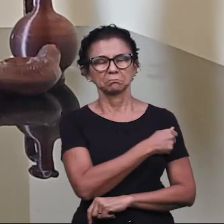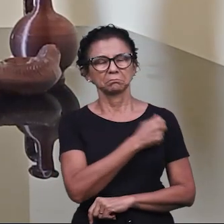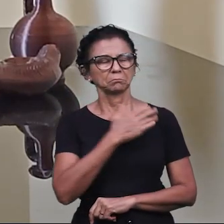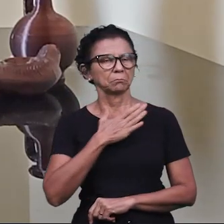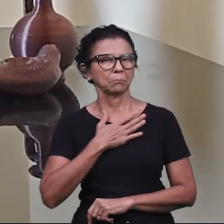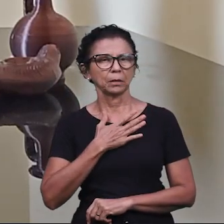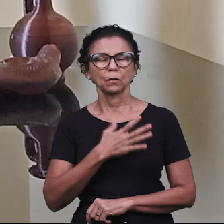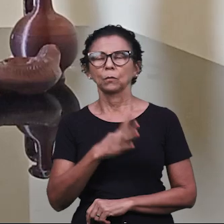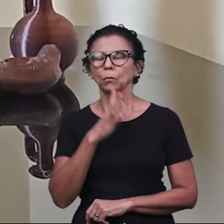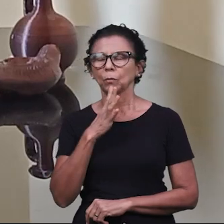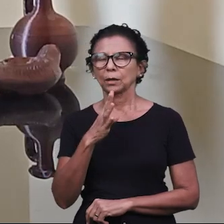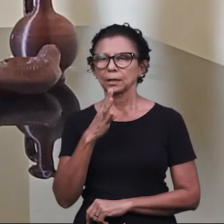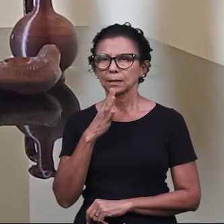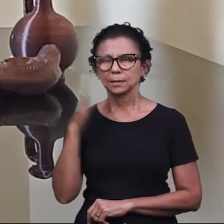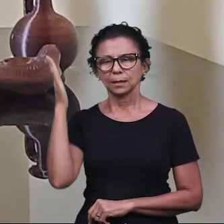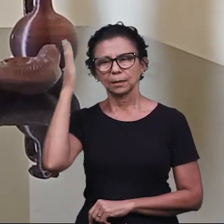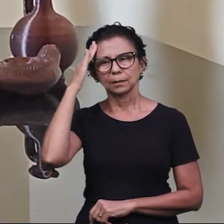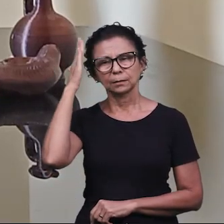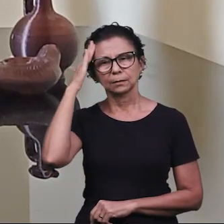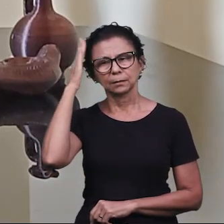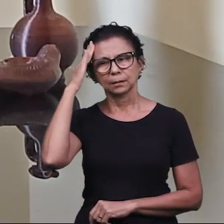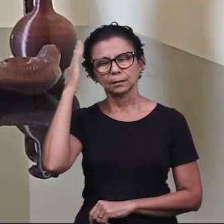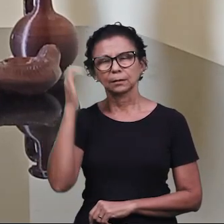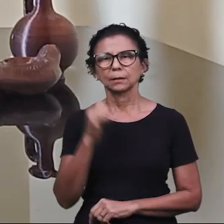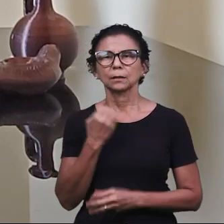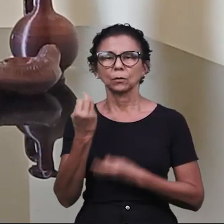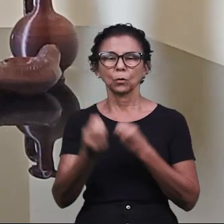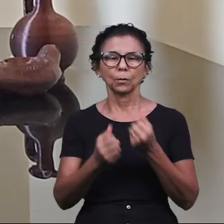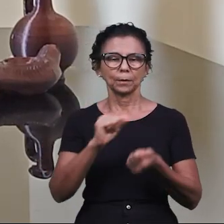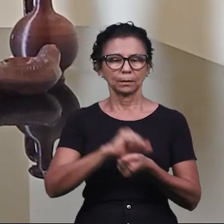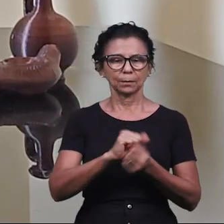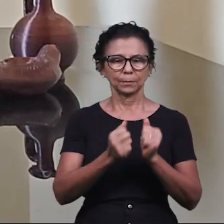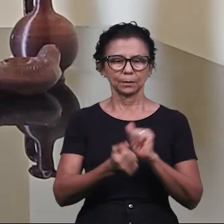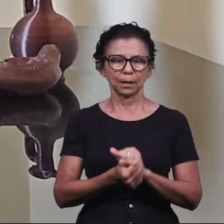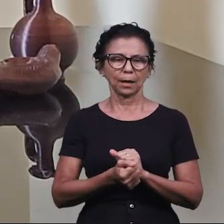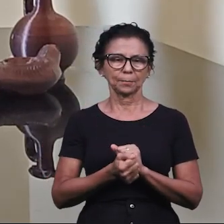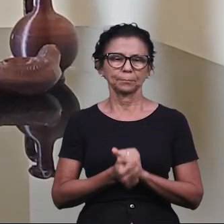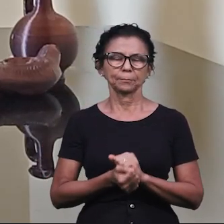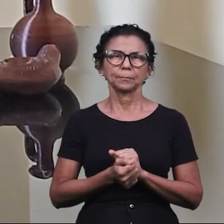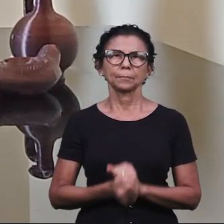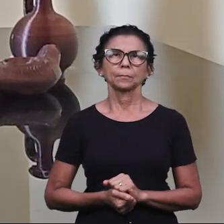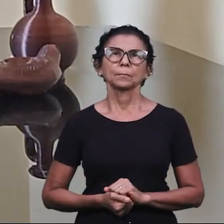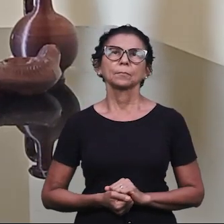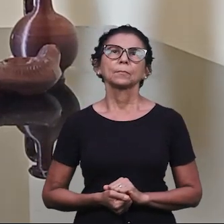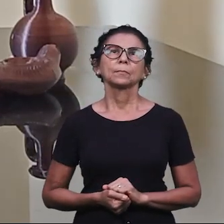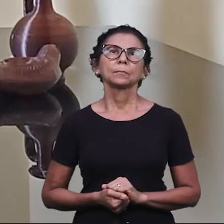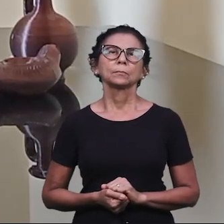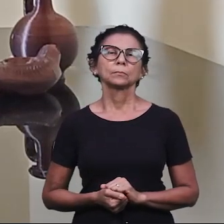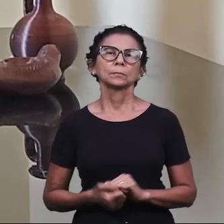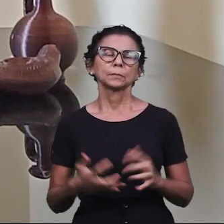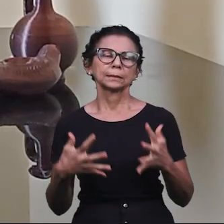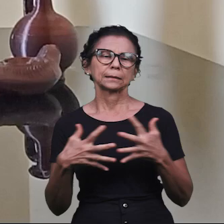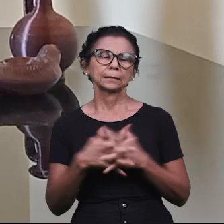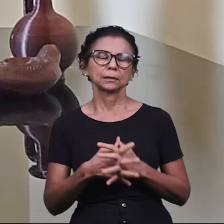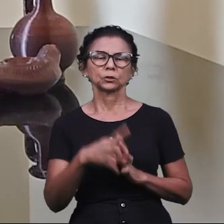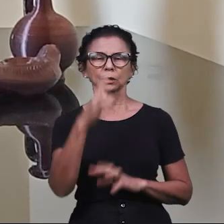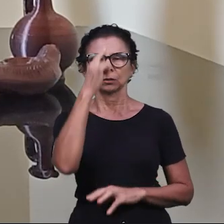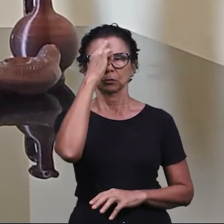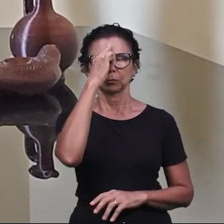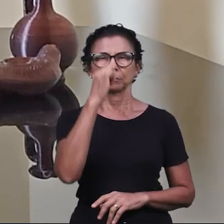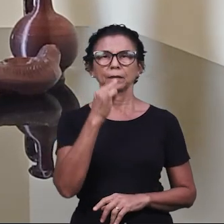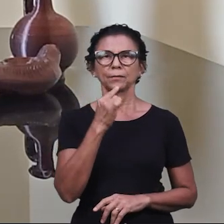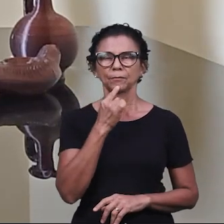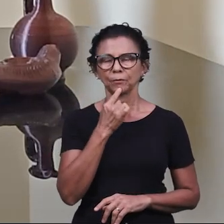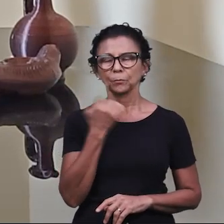né? Nós temos que conhecer os alunos e entender qual é a adaptação que vai se encaixar melhor para o perfil